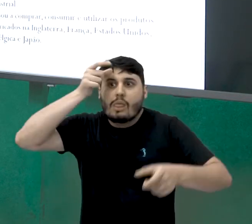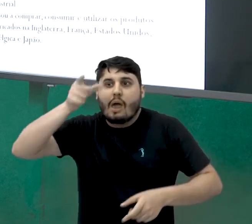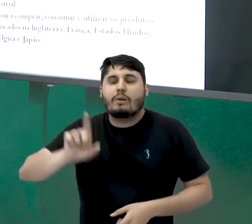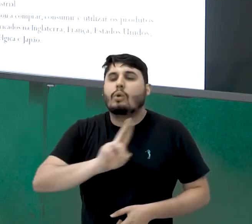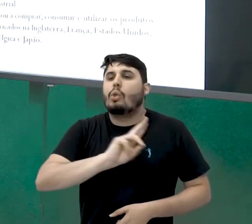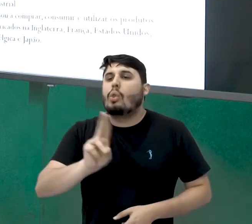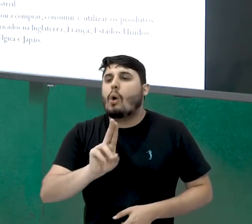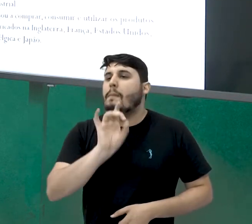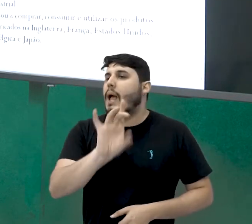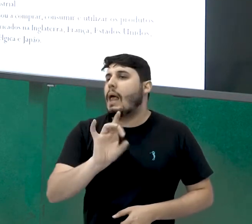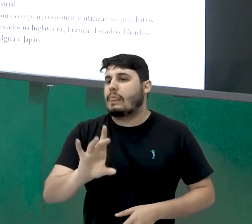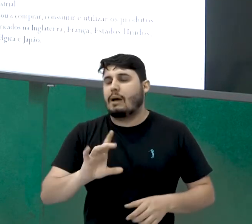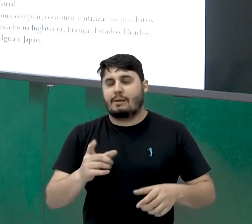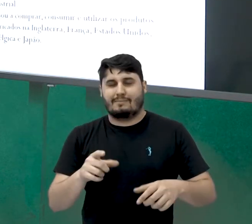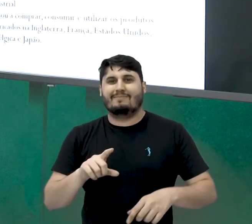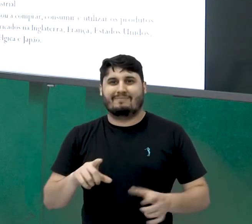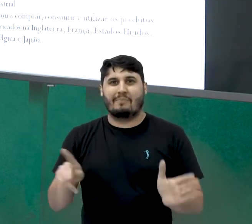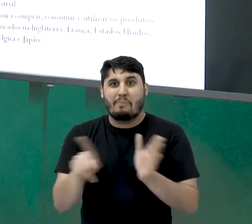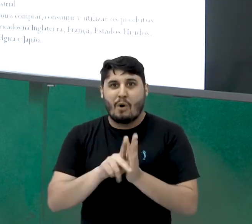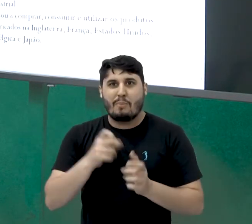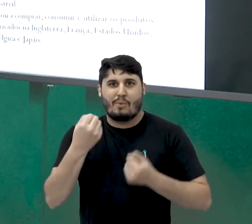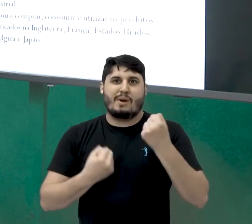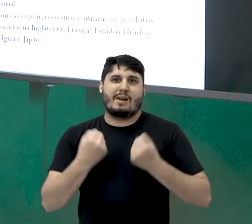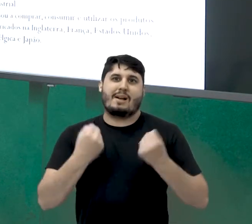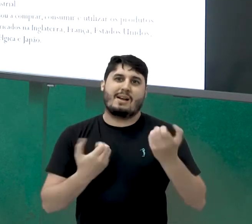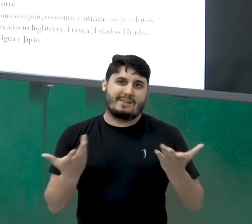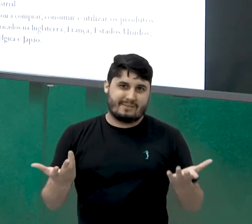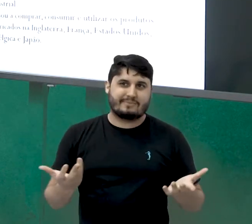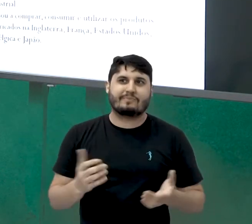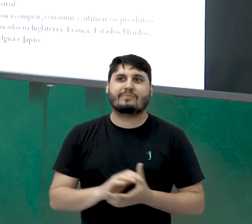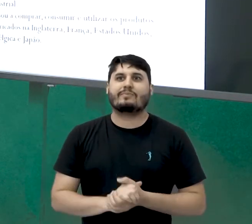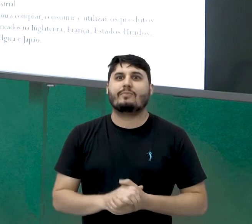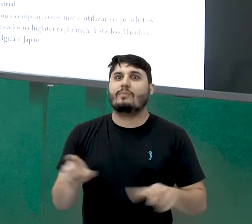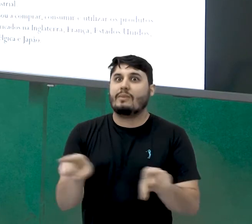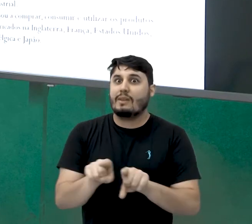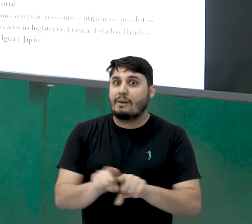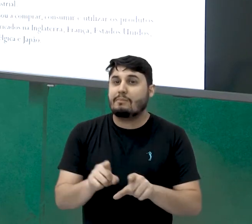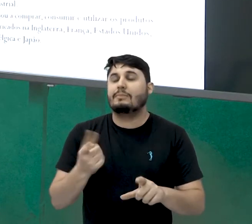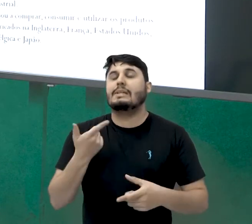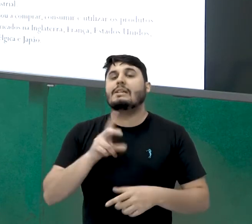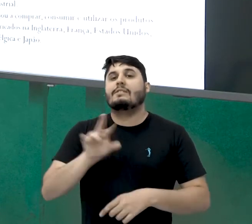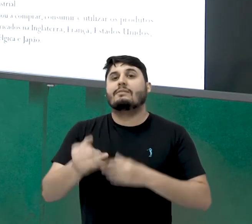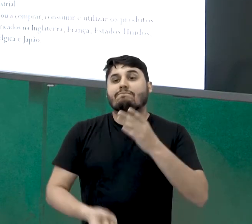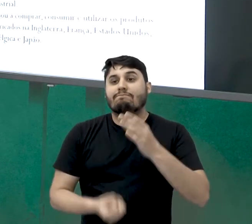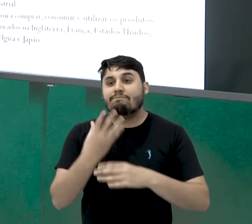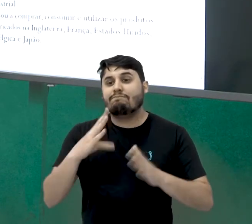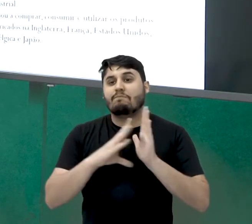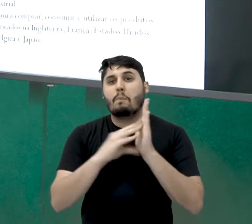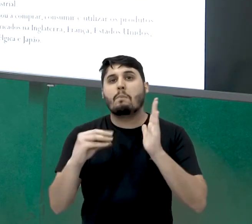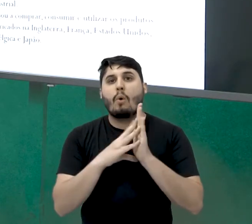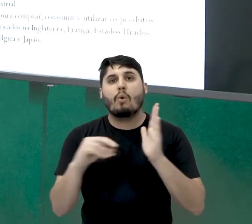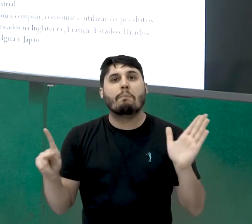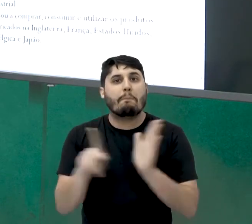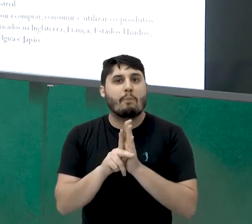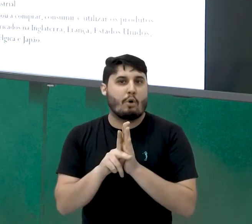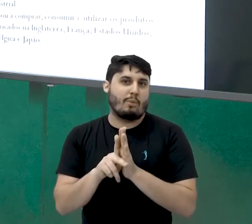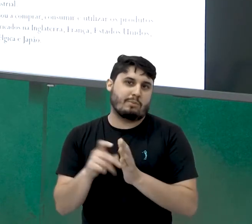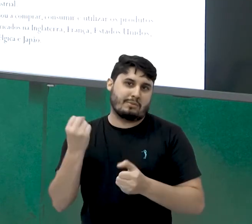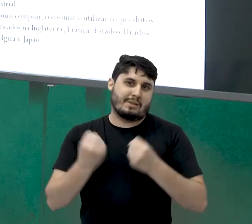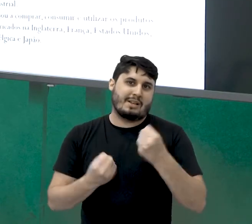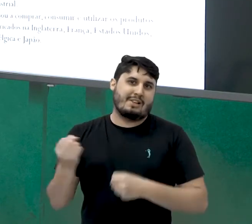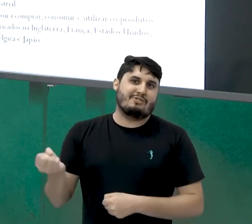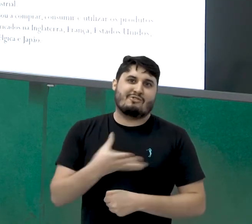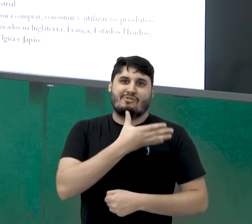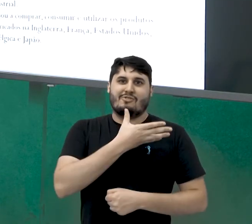a peça ia ter número e ia ter um modelo específico. Foi a partir daí que ele passa a pegar